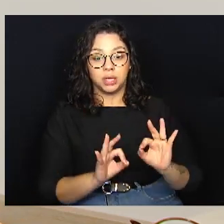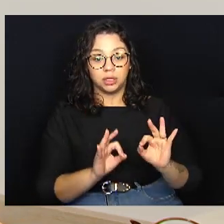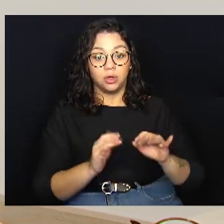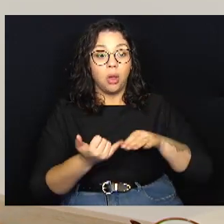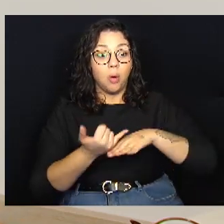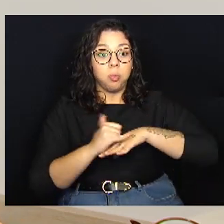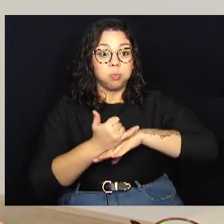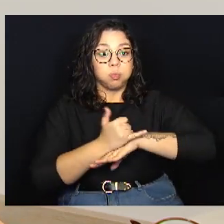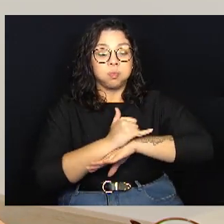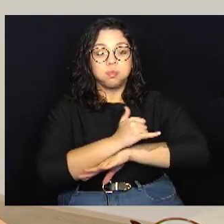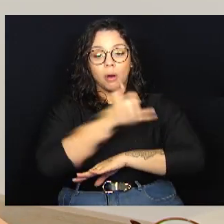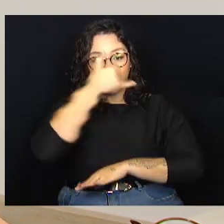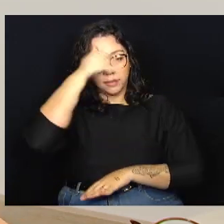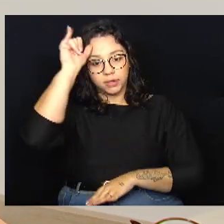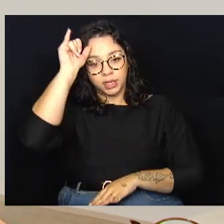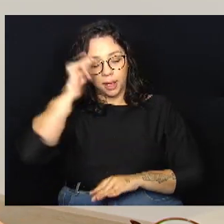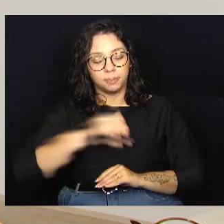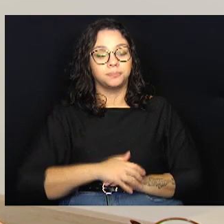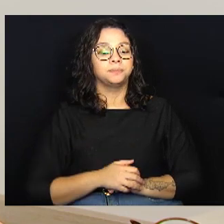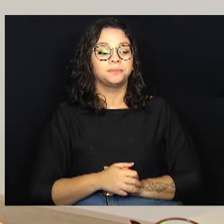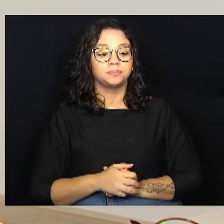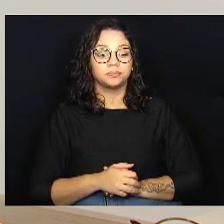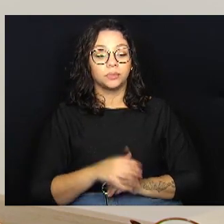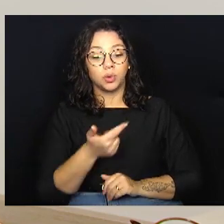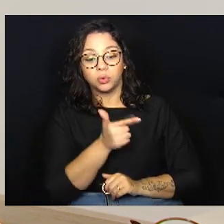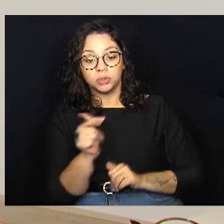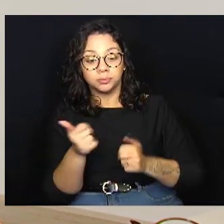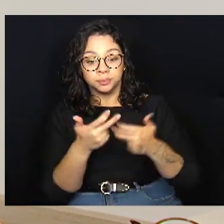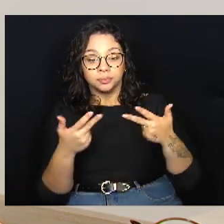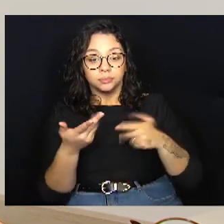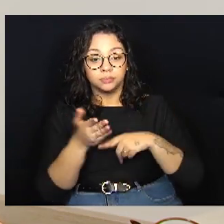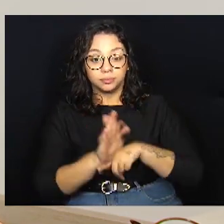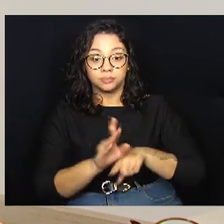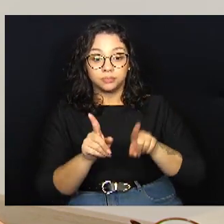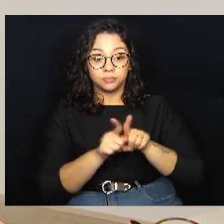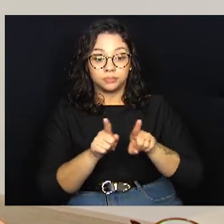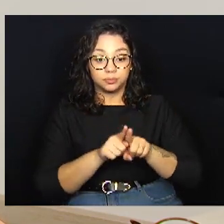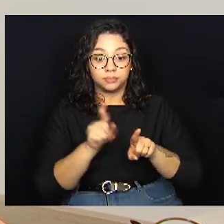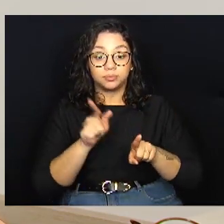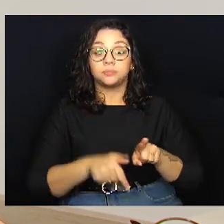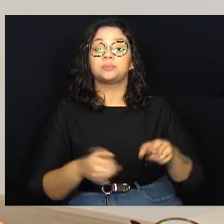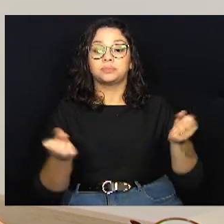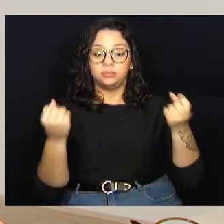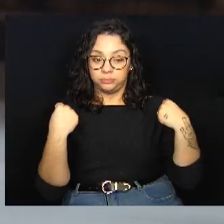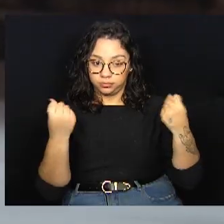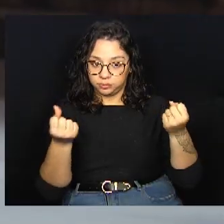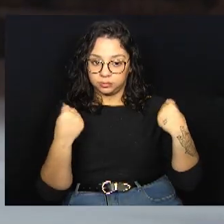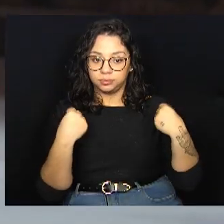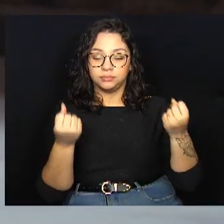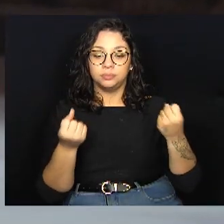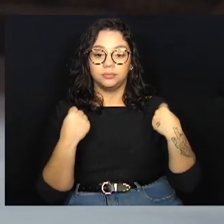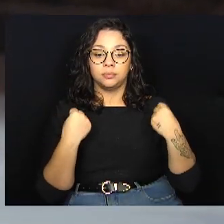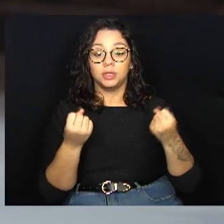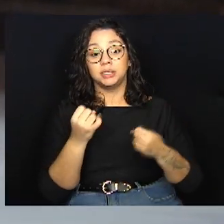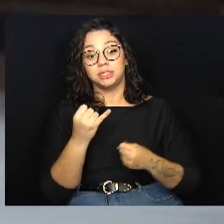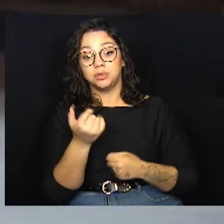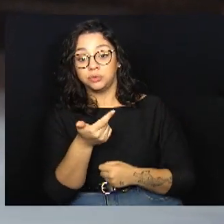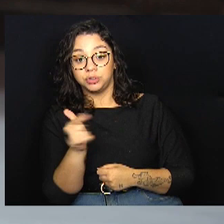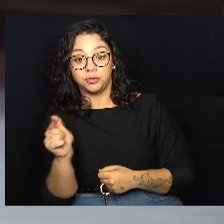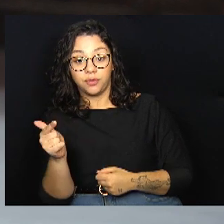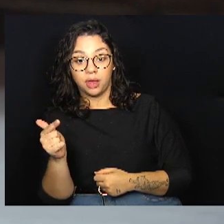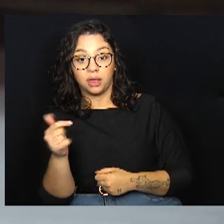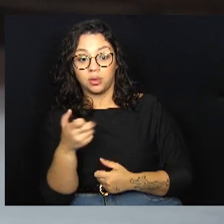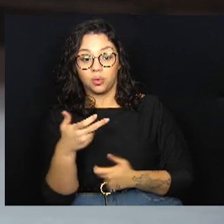valor ideal, não ganhar muito peso durante a gestação. Outra coisa que ajuda bastante é a atividade física, se ela não tiver